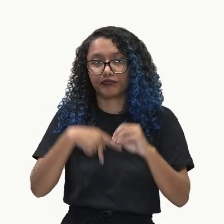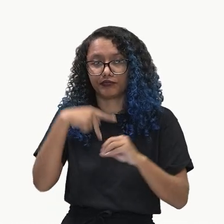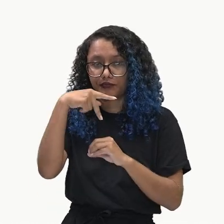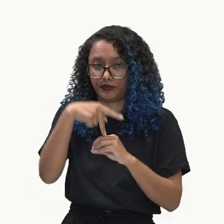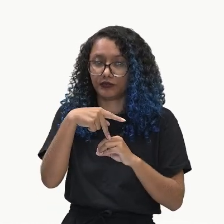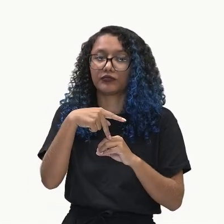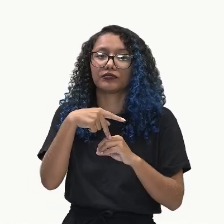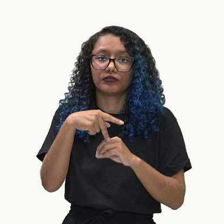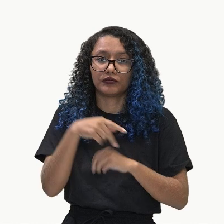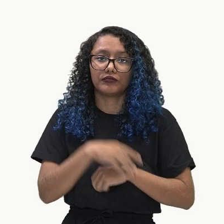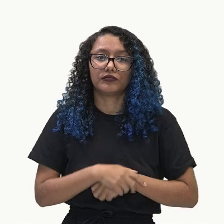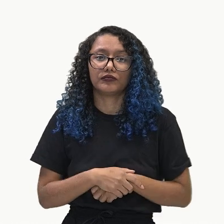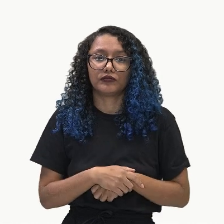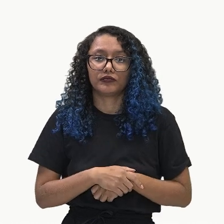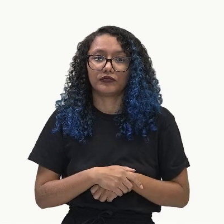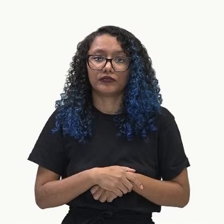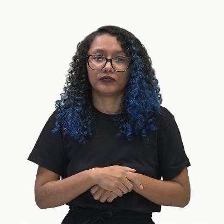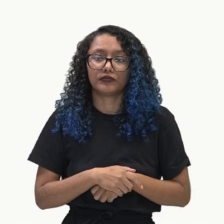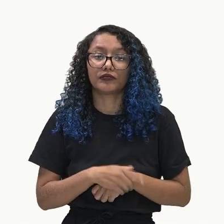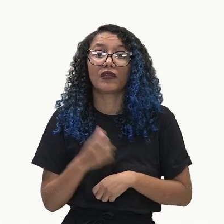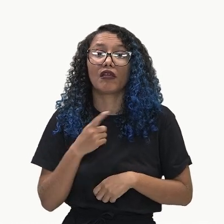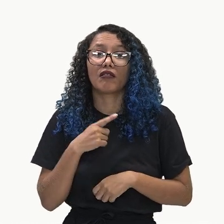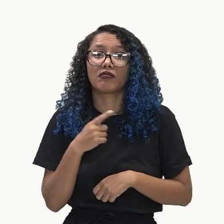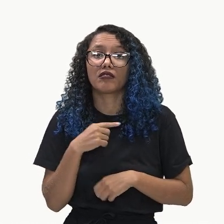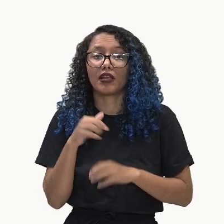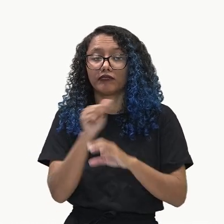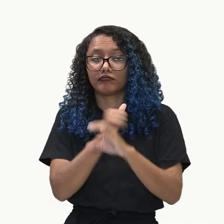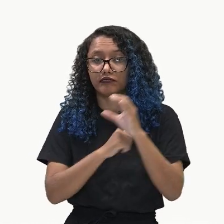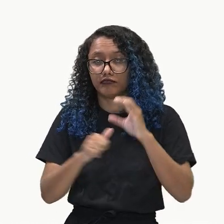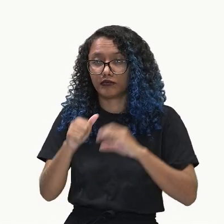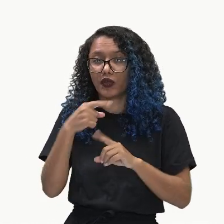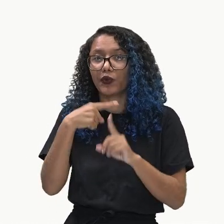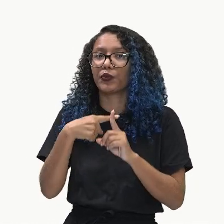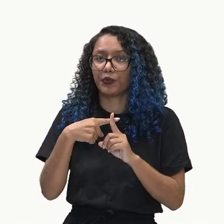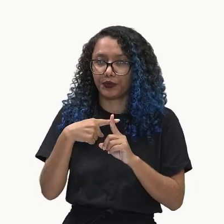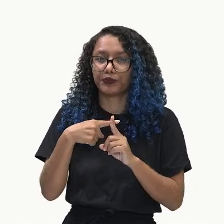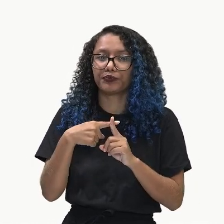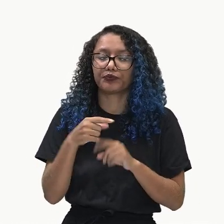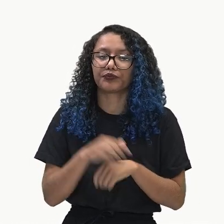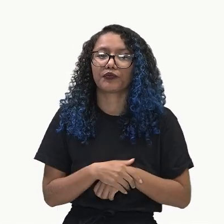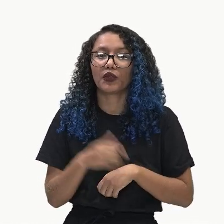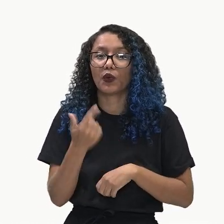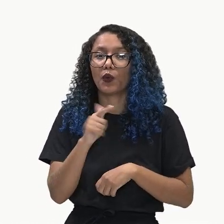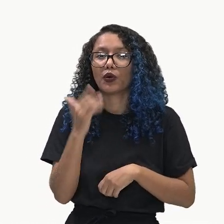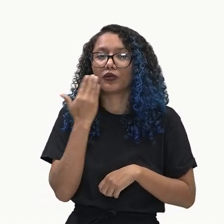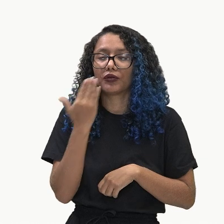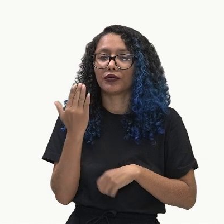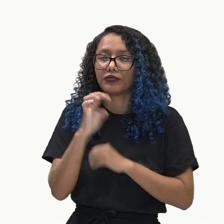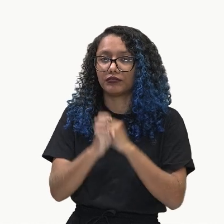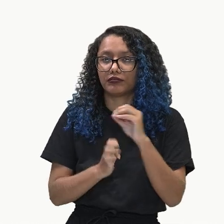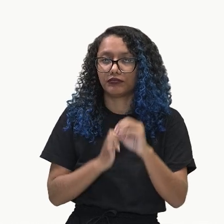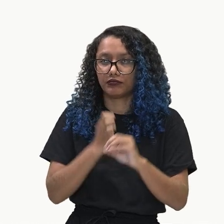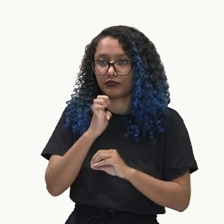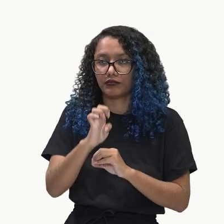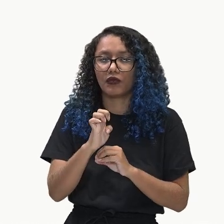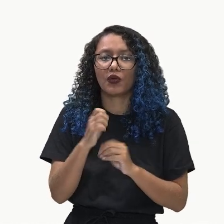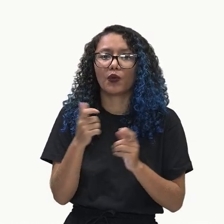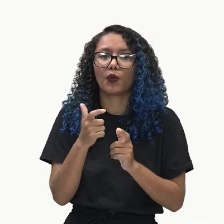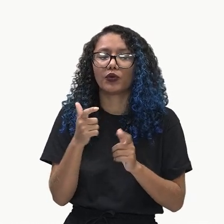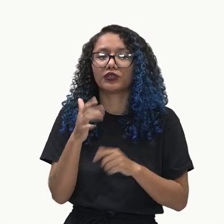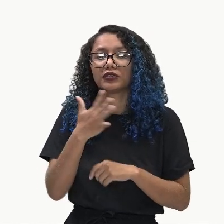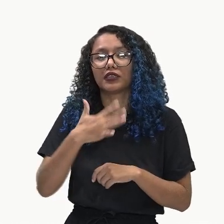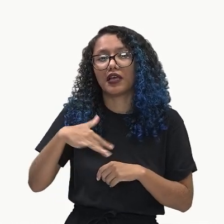vai apresentar a carga positiva, e o elétron, que fica onde?